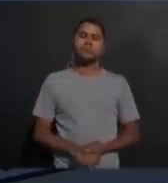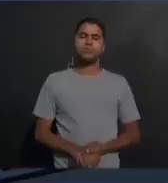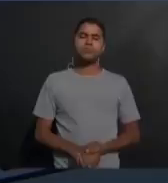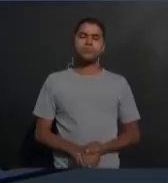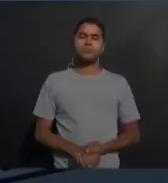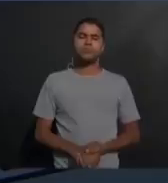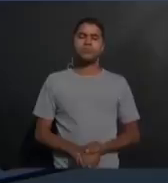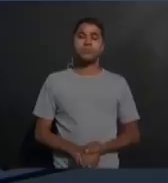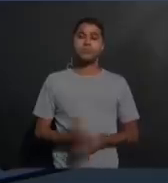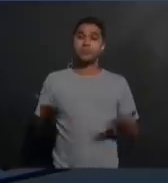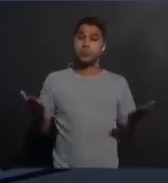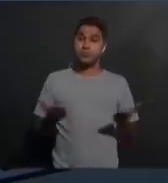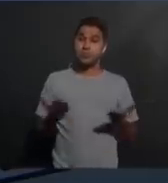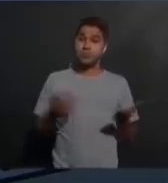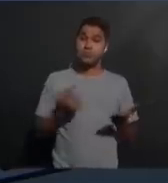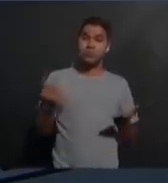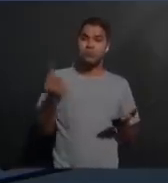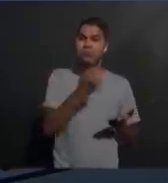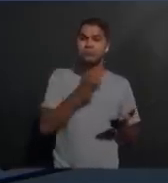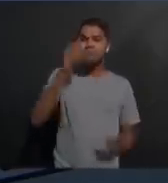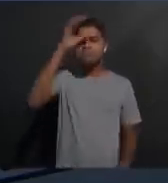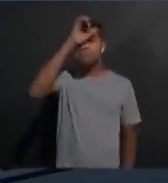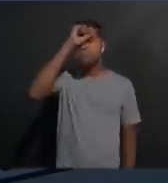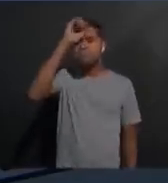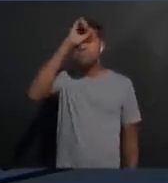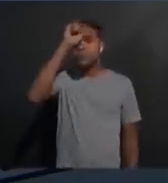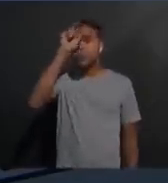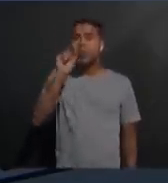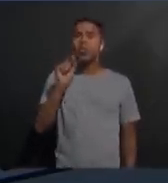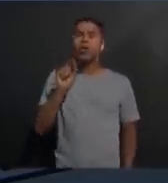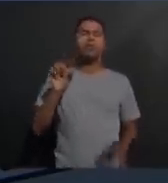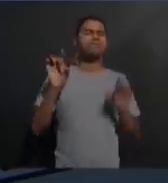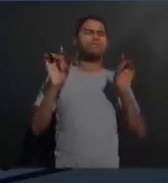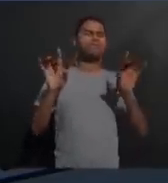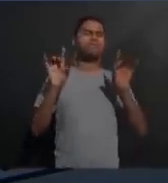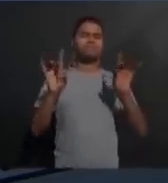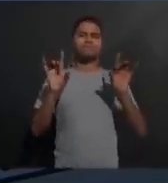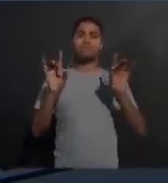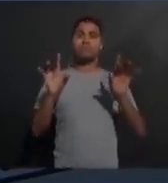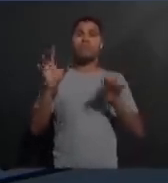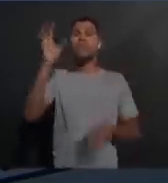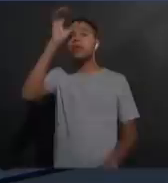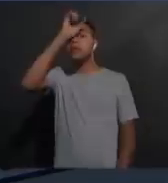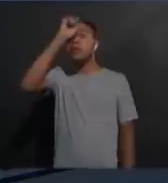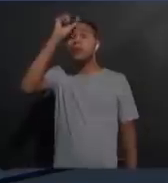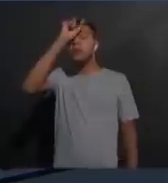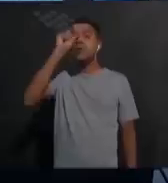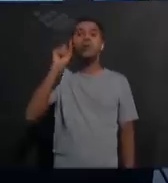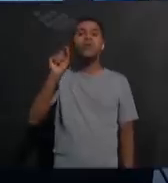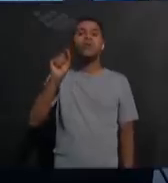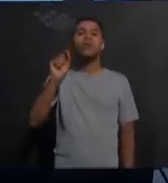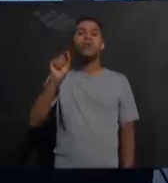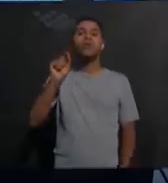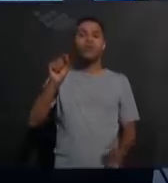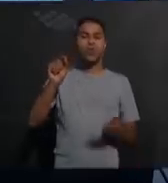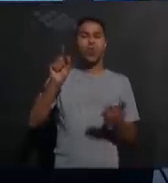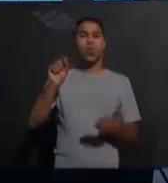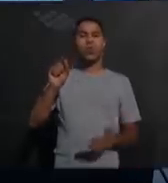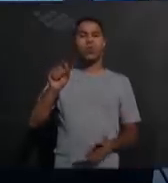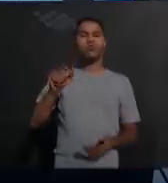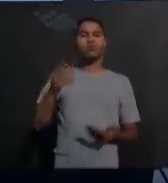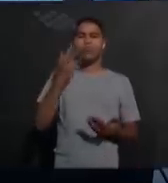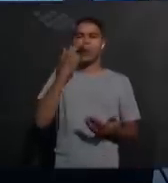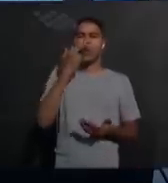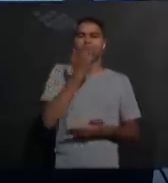e hoje nós vamos aprender algo muito especial nós vamos aprender com os lírios do